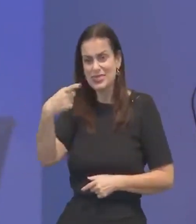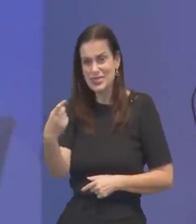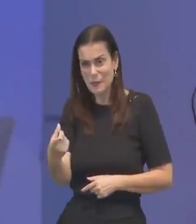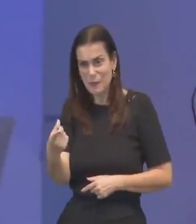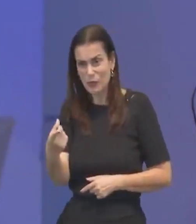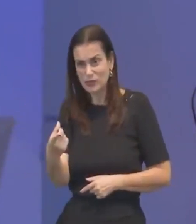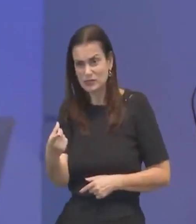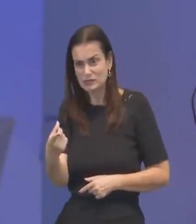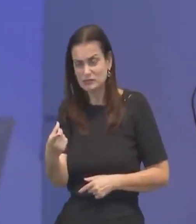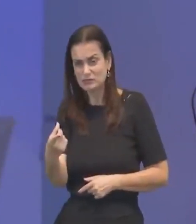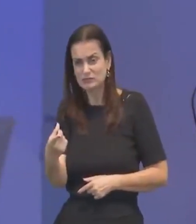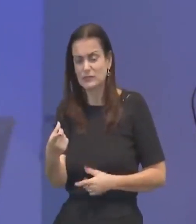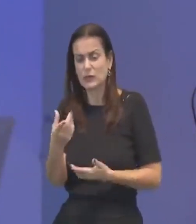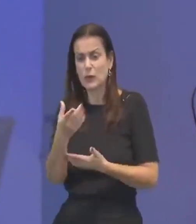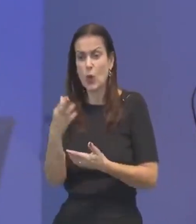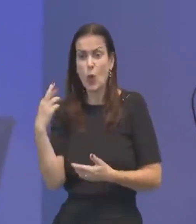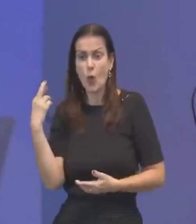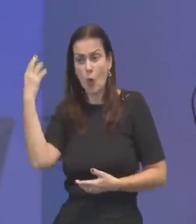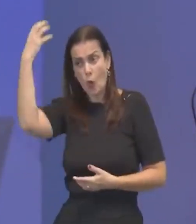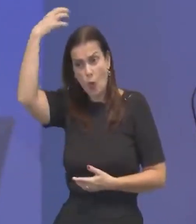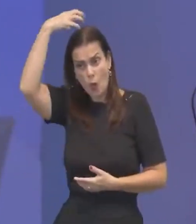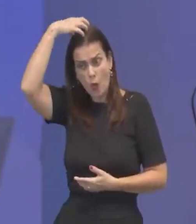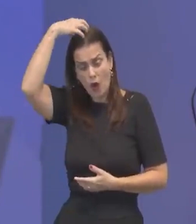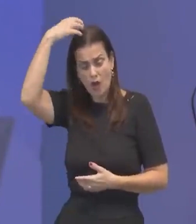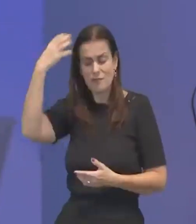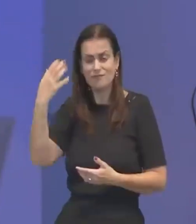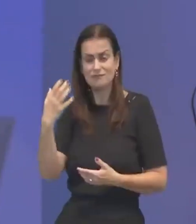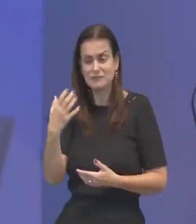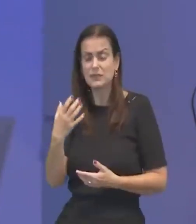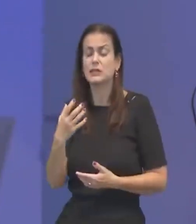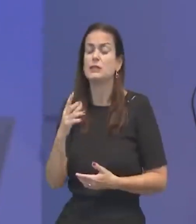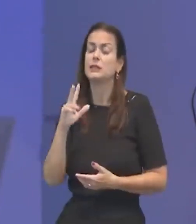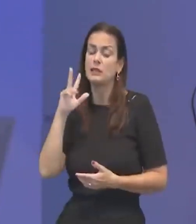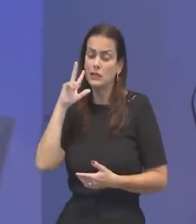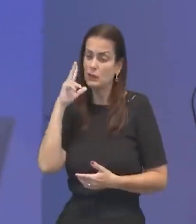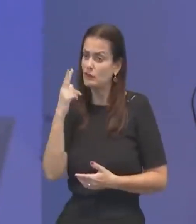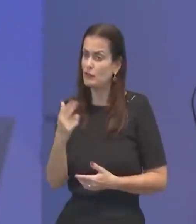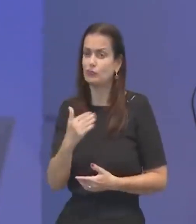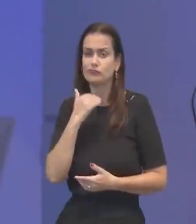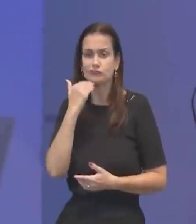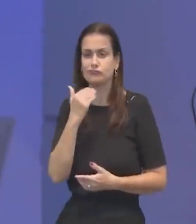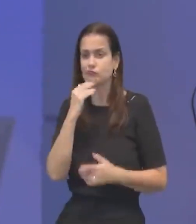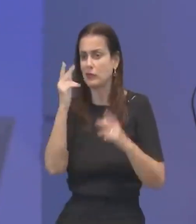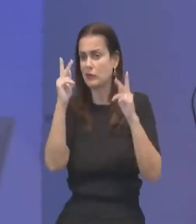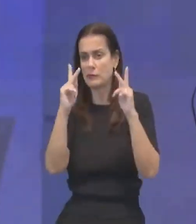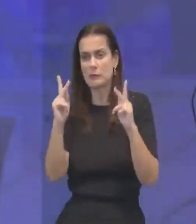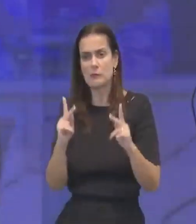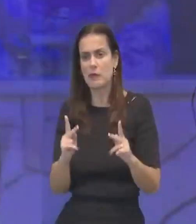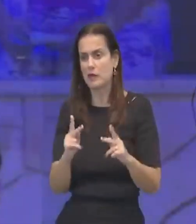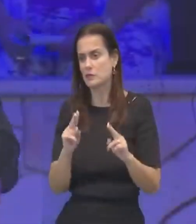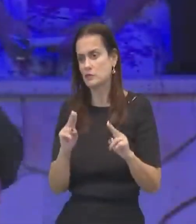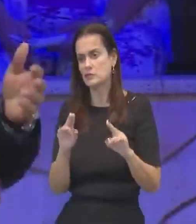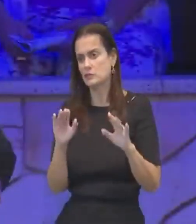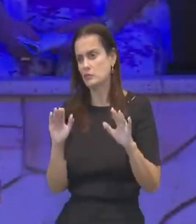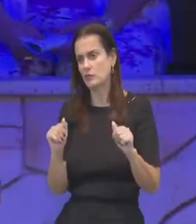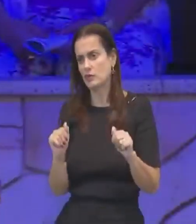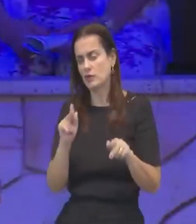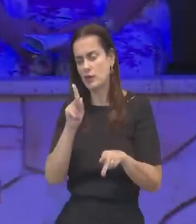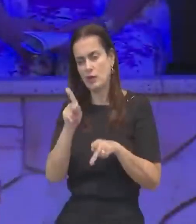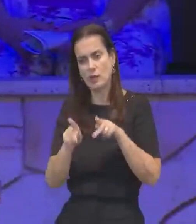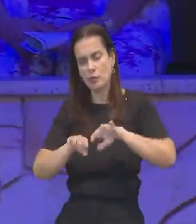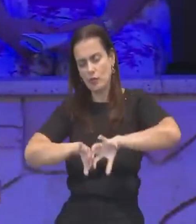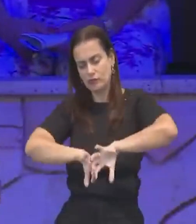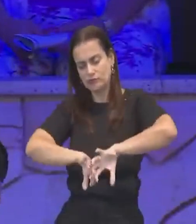divisão do grande reino, veio trazendo esse mal-estar. Eles não se aceitavam, irmãos